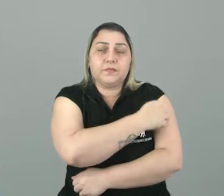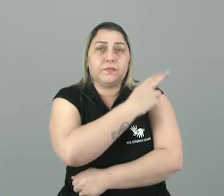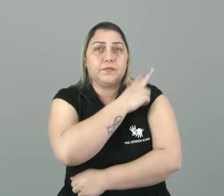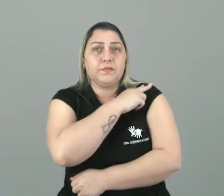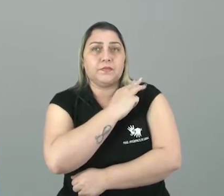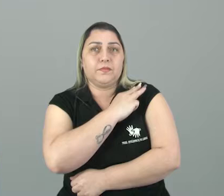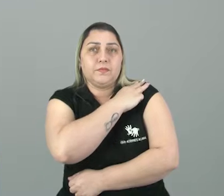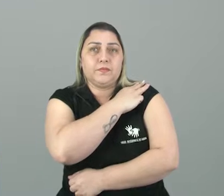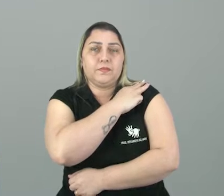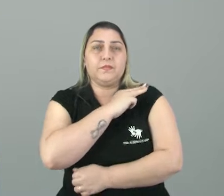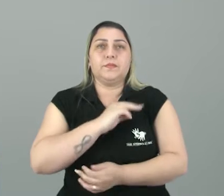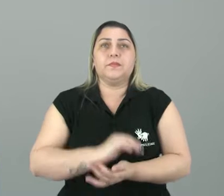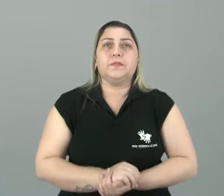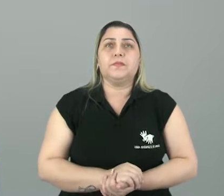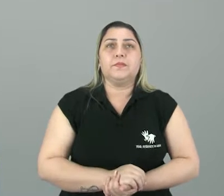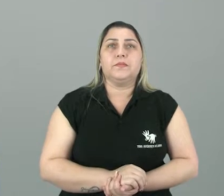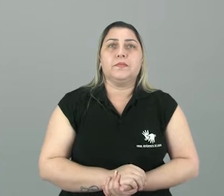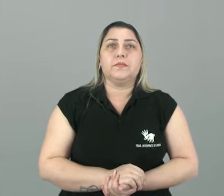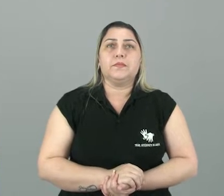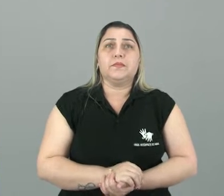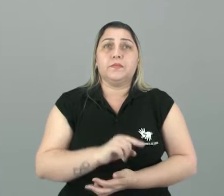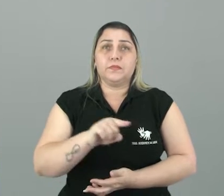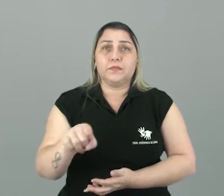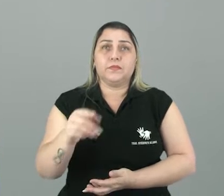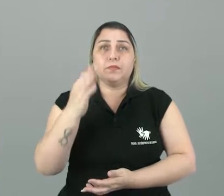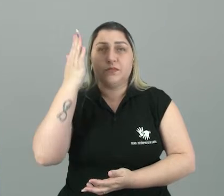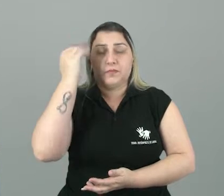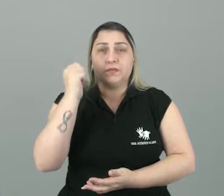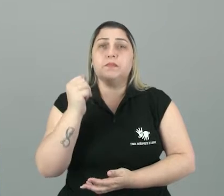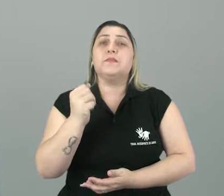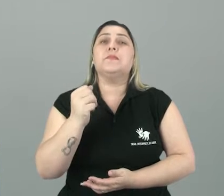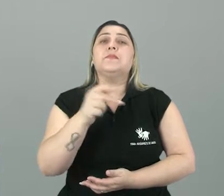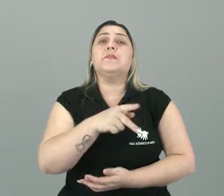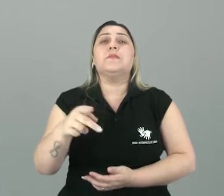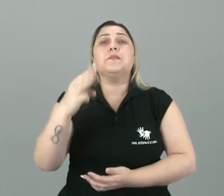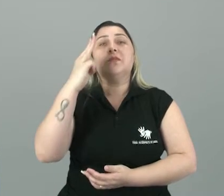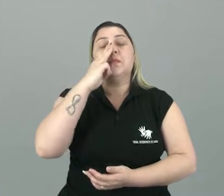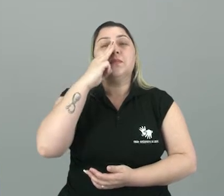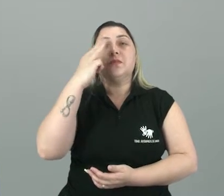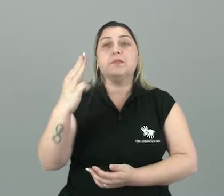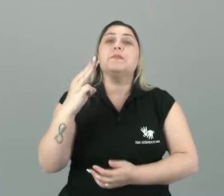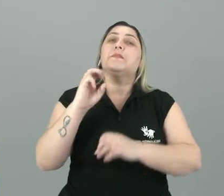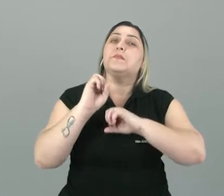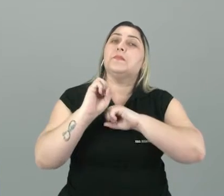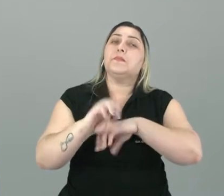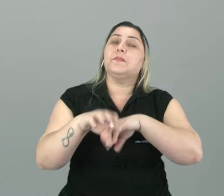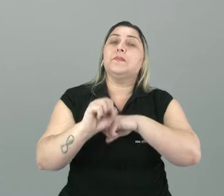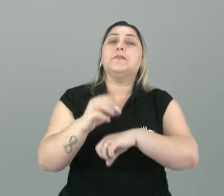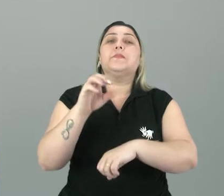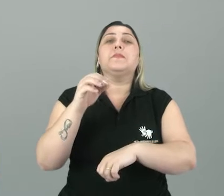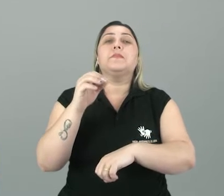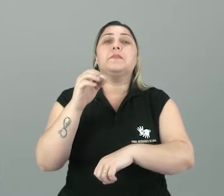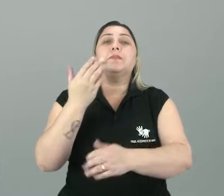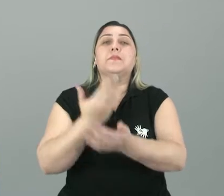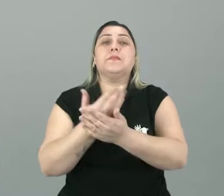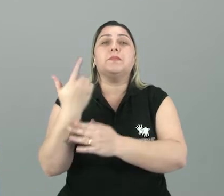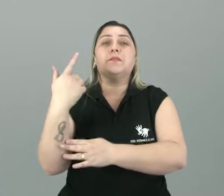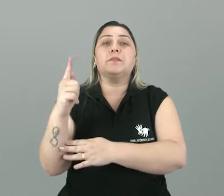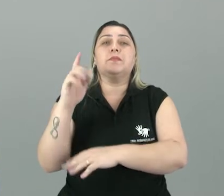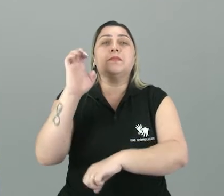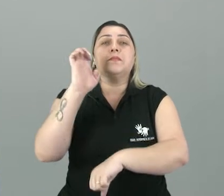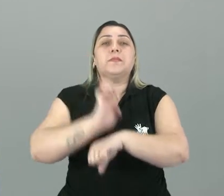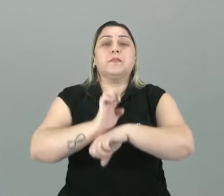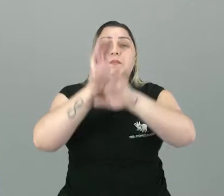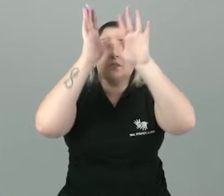segunda série do ensino médio. Como vocês sabem, eu sou a professora Miriam Lira e ministro aulas de geografia na rede estadual do estado